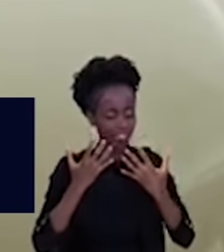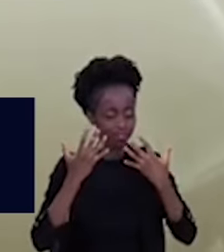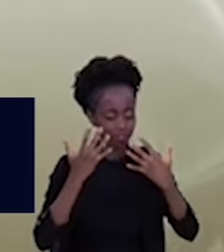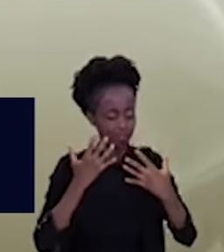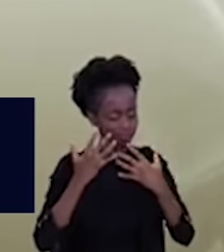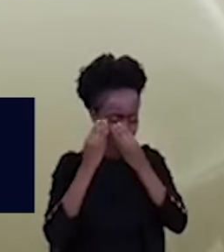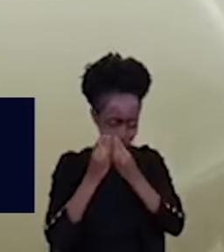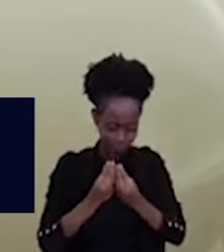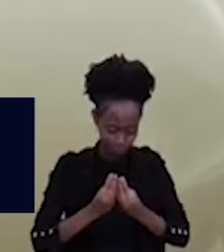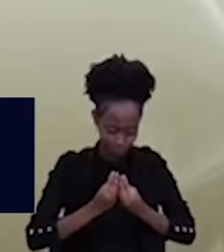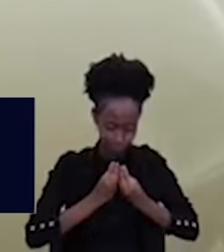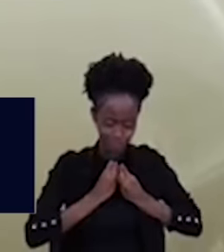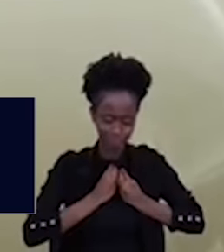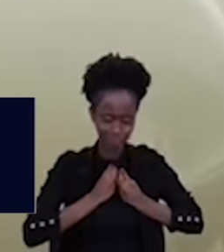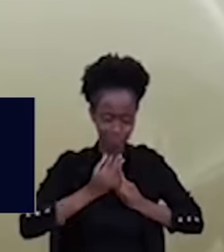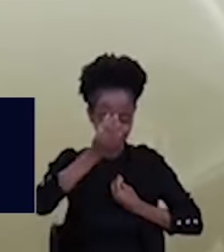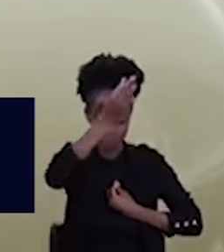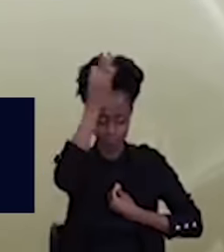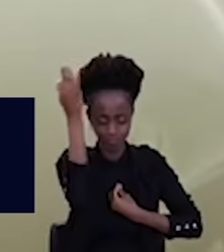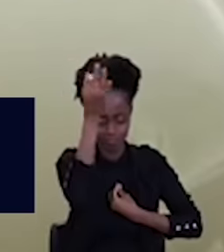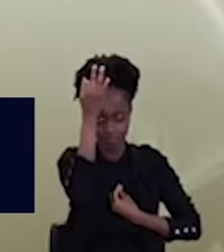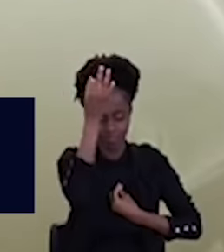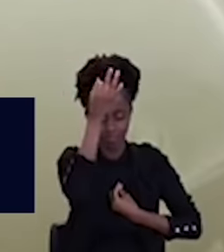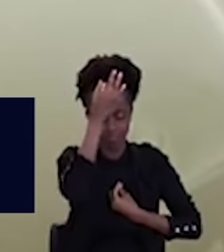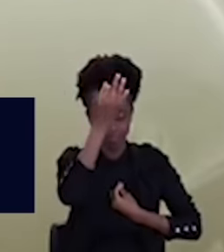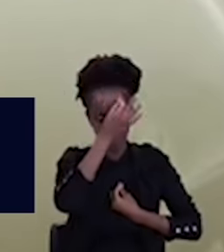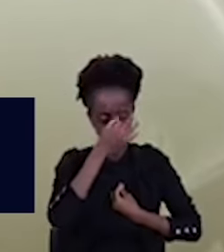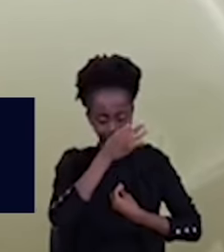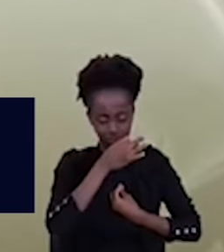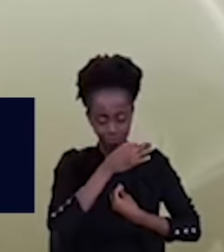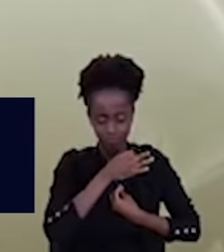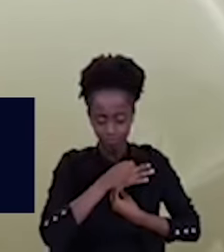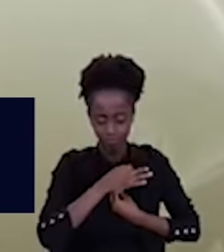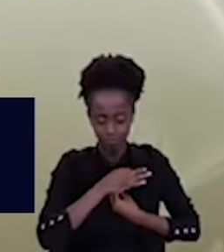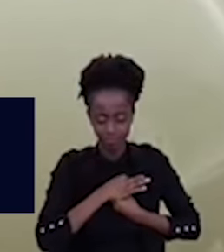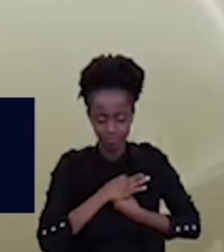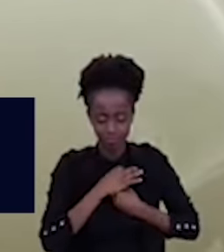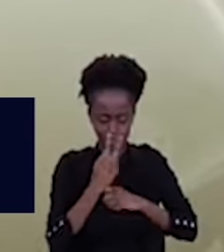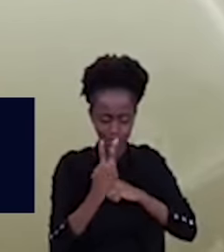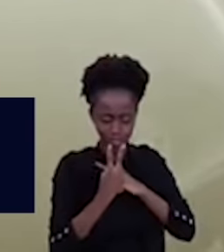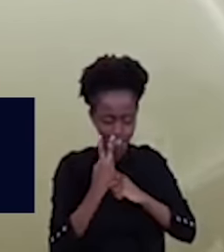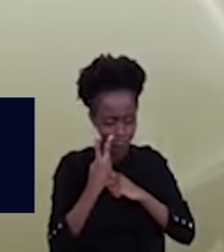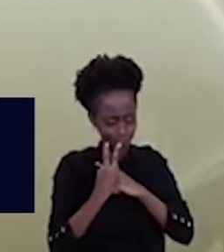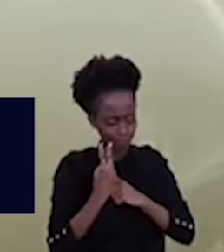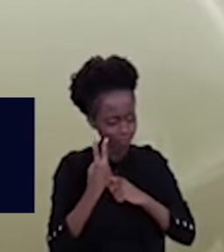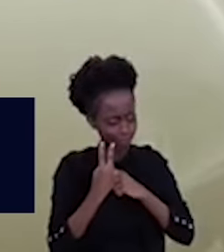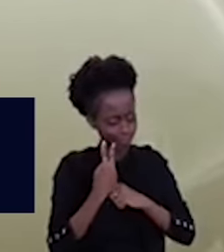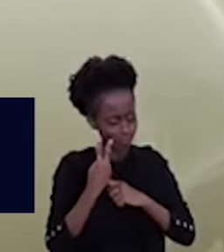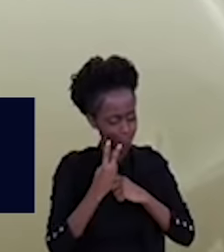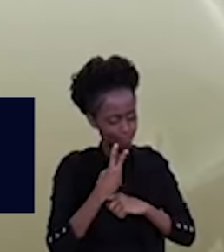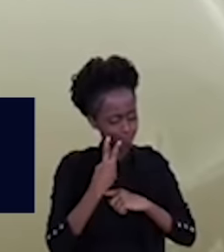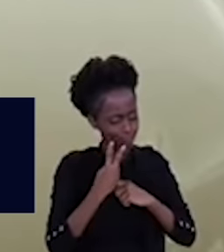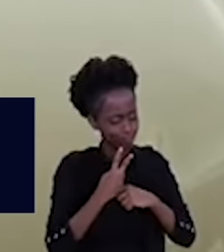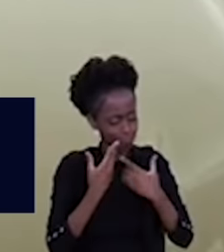Quero sentir tua presença, no teu abraço me envolver. No teu abraço